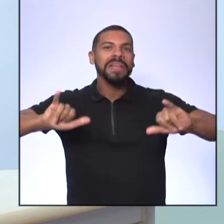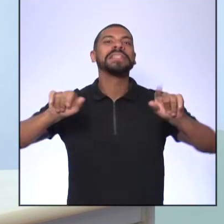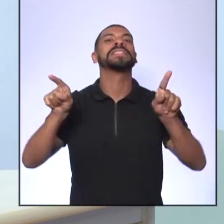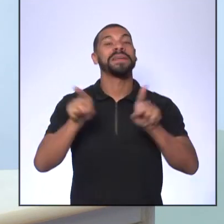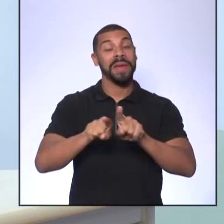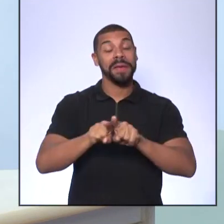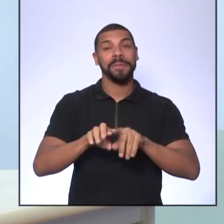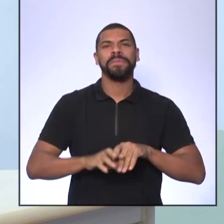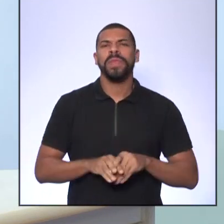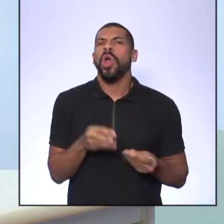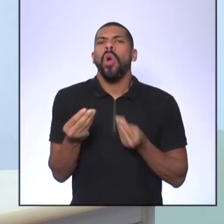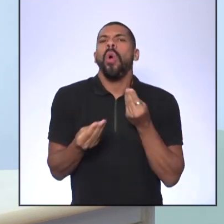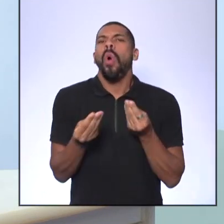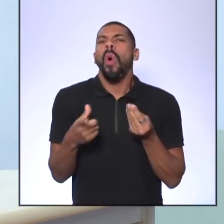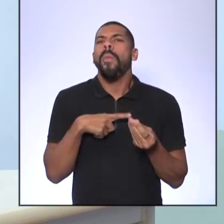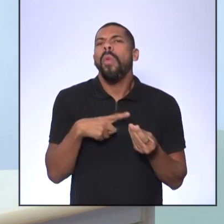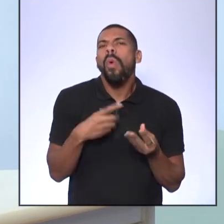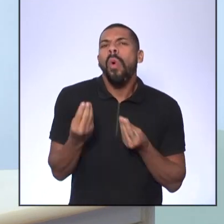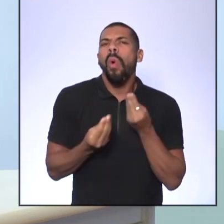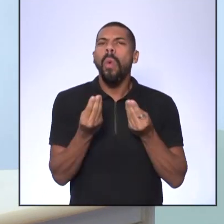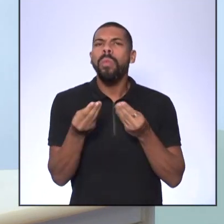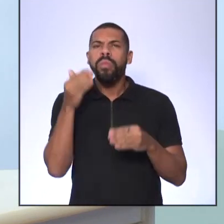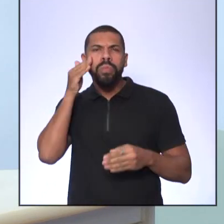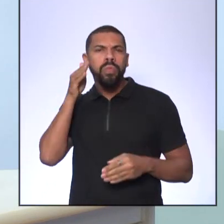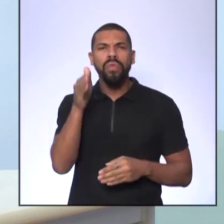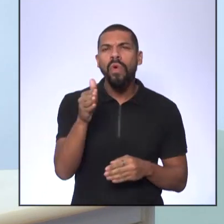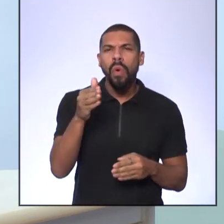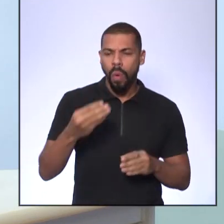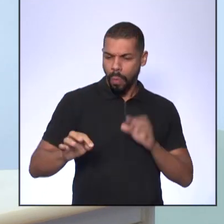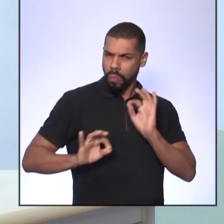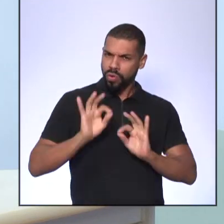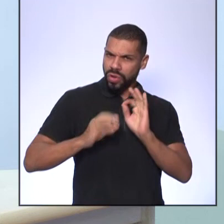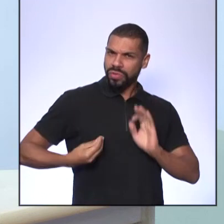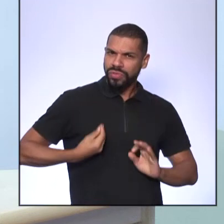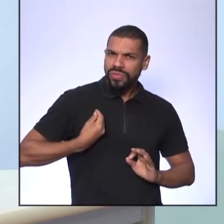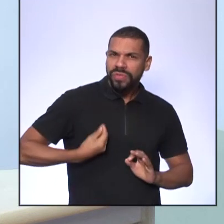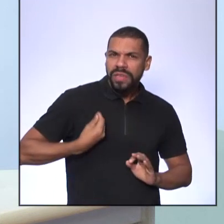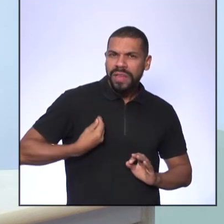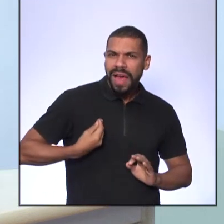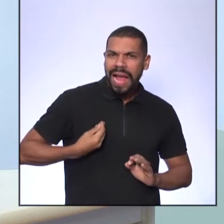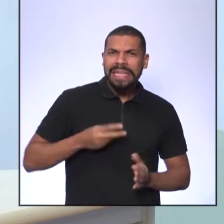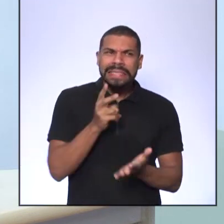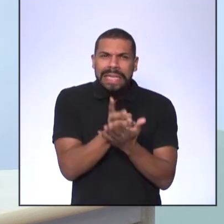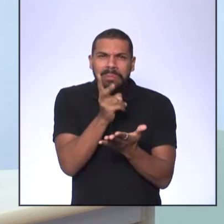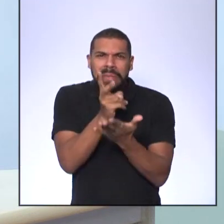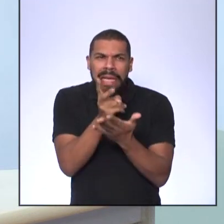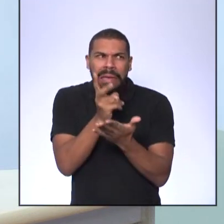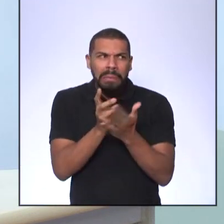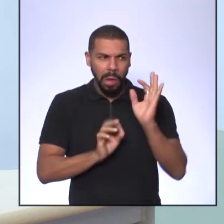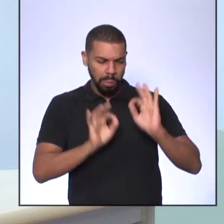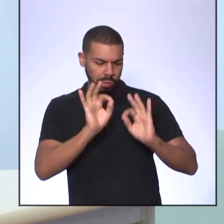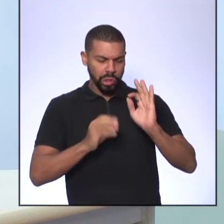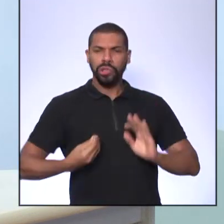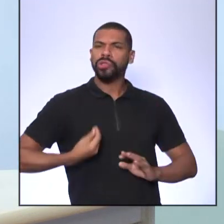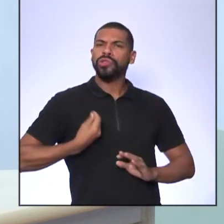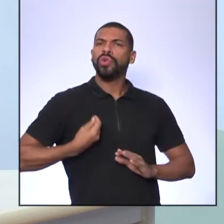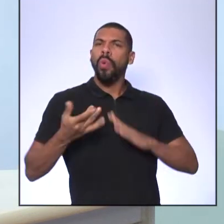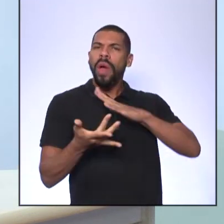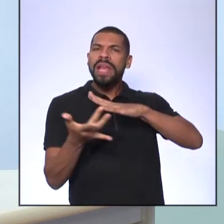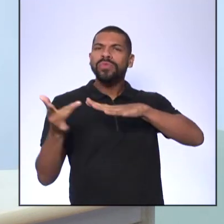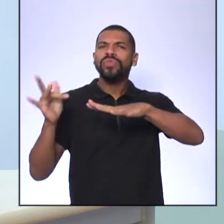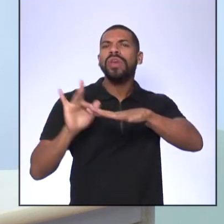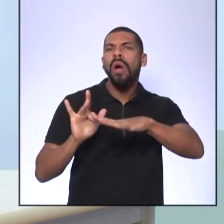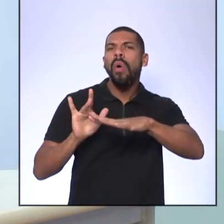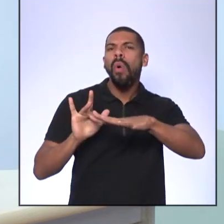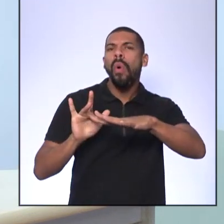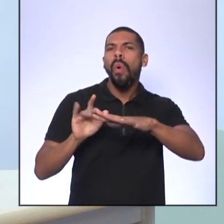E de que forma que isso, né, impacta no nosso projeto de vida? A gente vem falando de projeto de vida, o que as redes sociais têm a ver com isso, né?